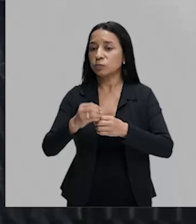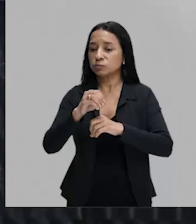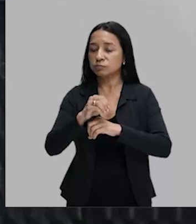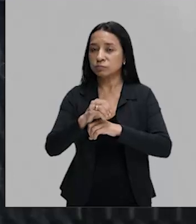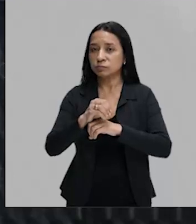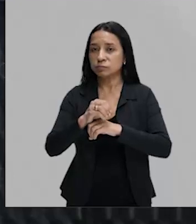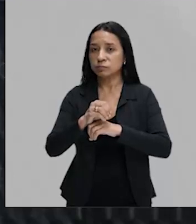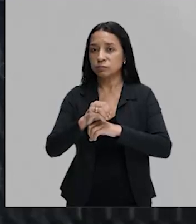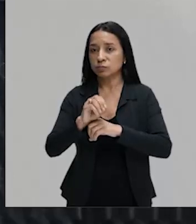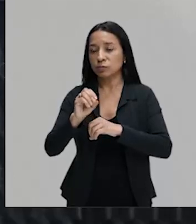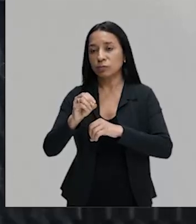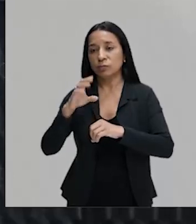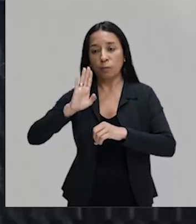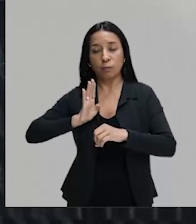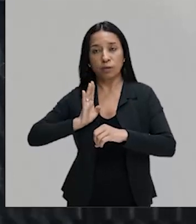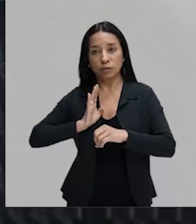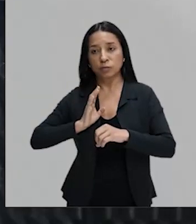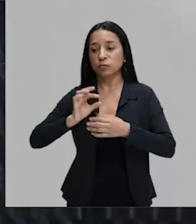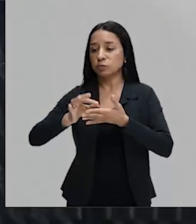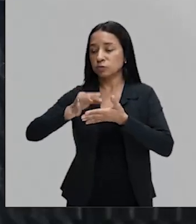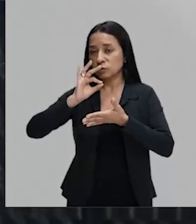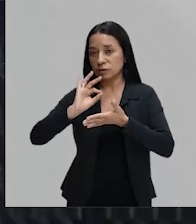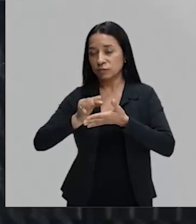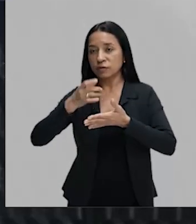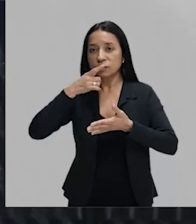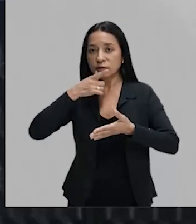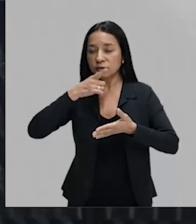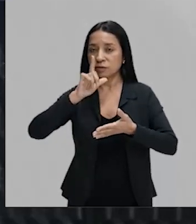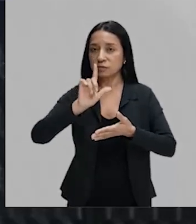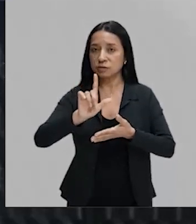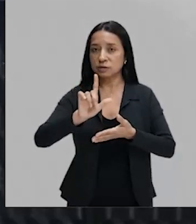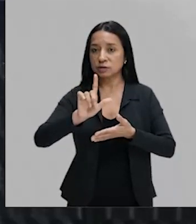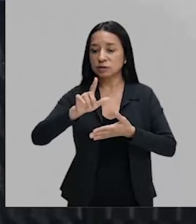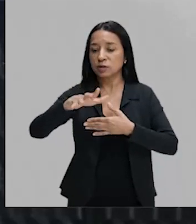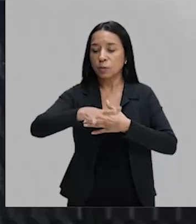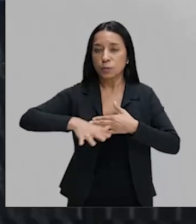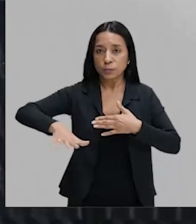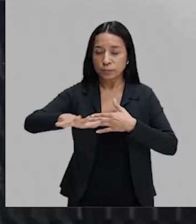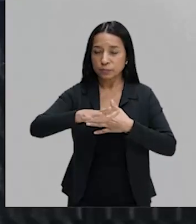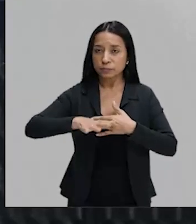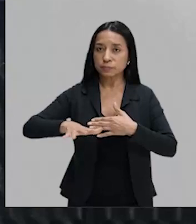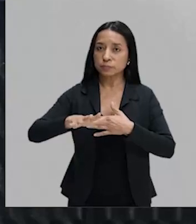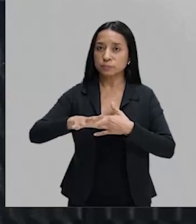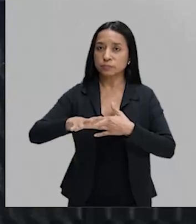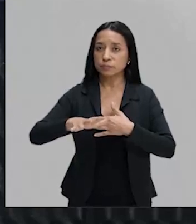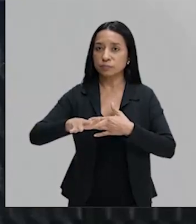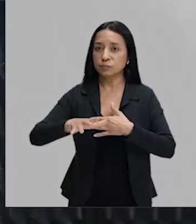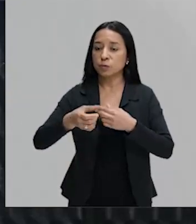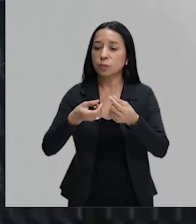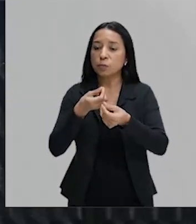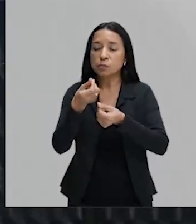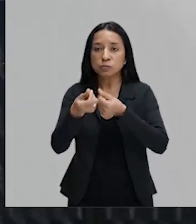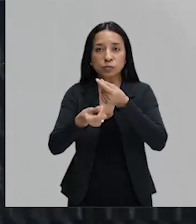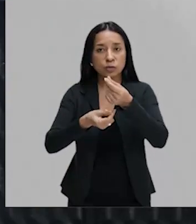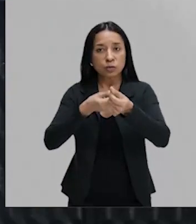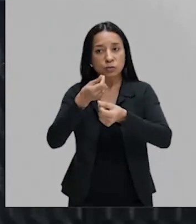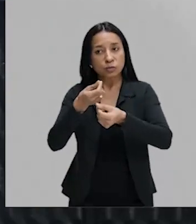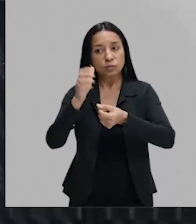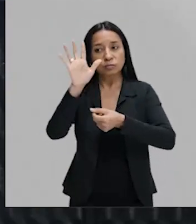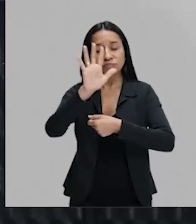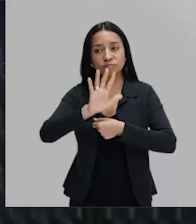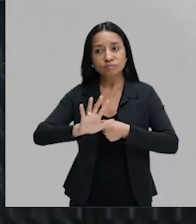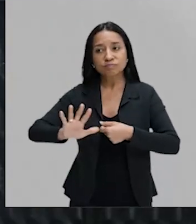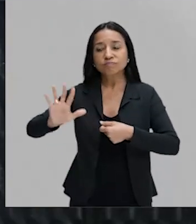cafeeira, esses barões do café, eles ganhassem espaço em termos econômicos a nível